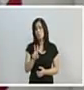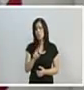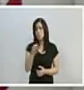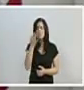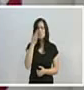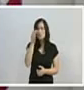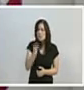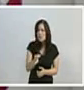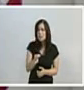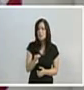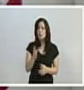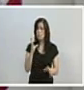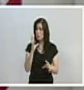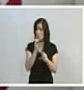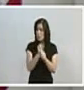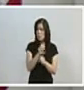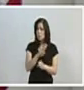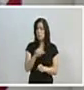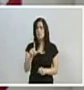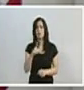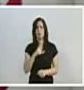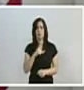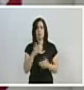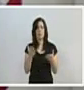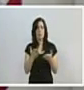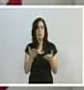na sua totalidade, hoje Blumenau tem